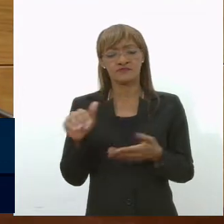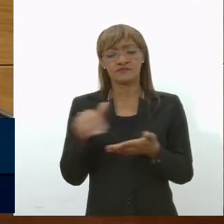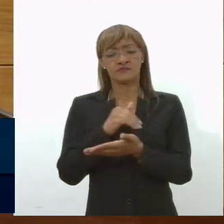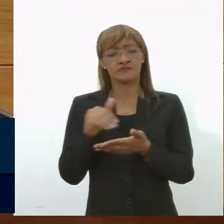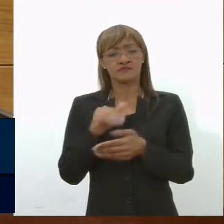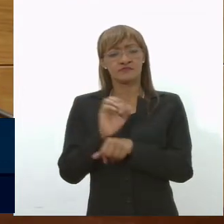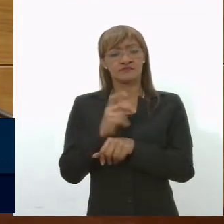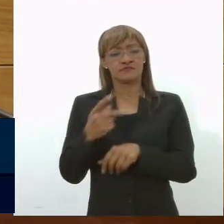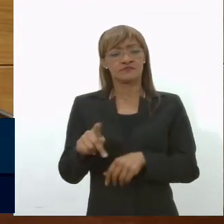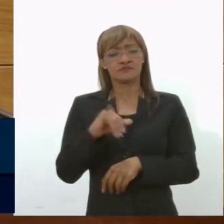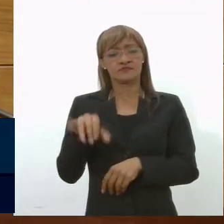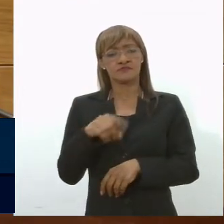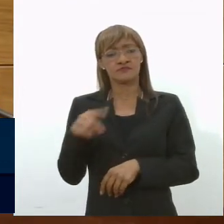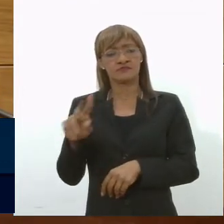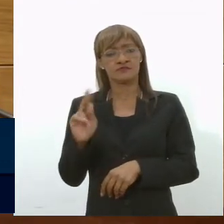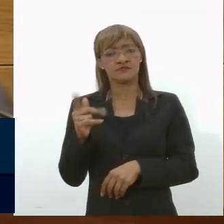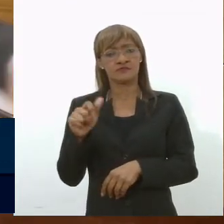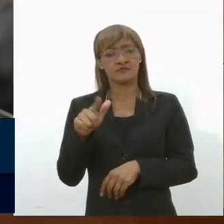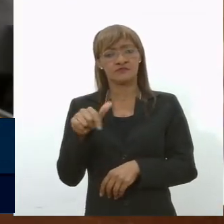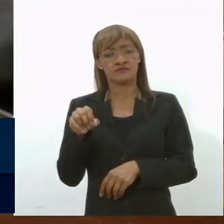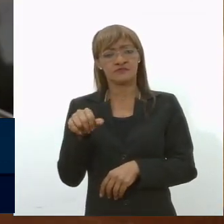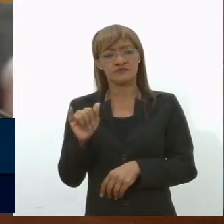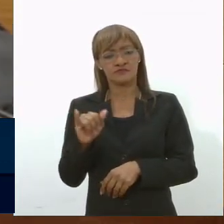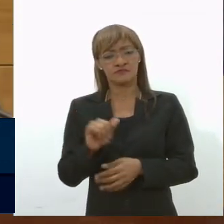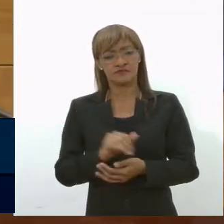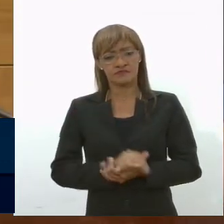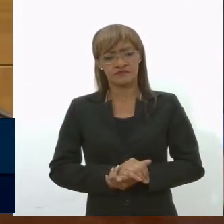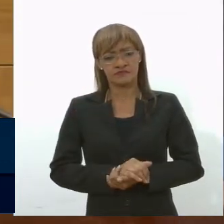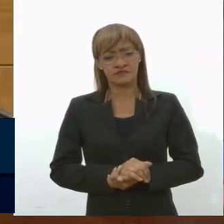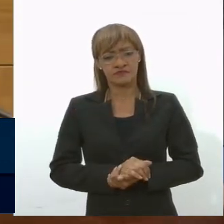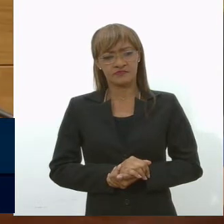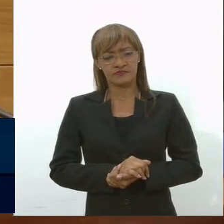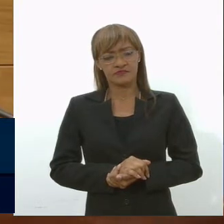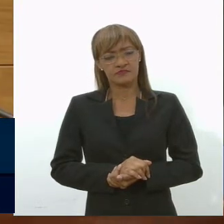de Menezes, secretário de Estado de Segurança Pública.